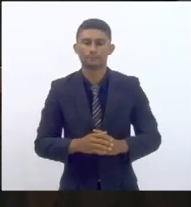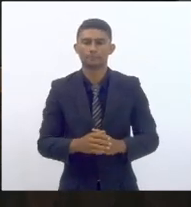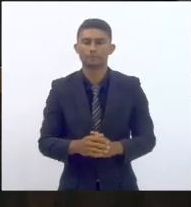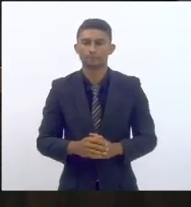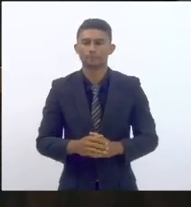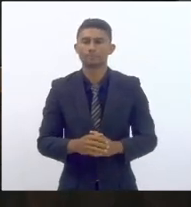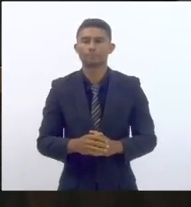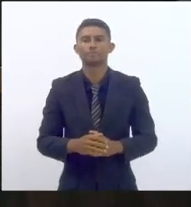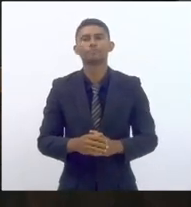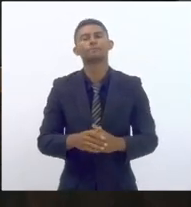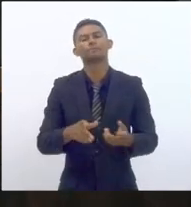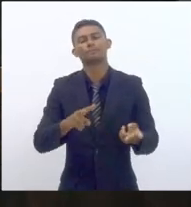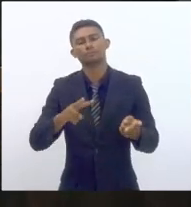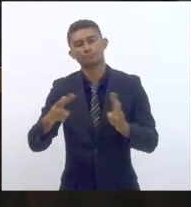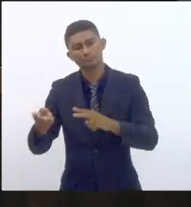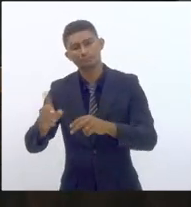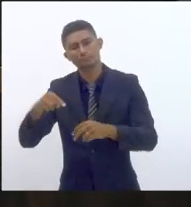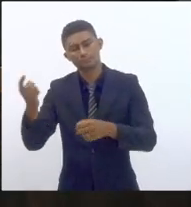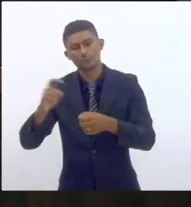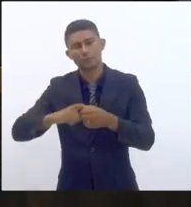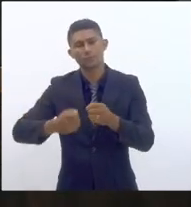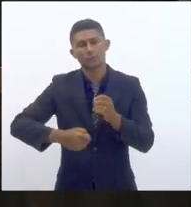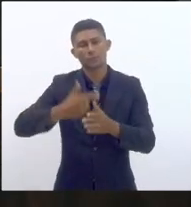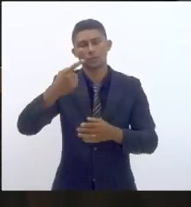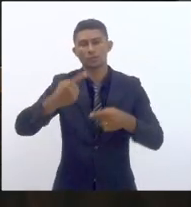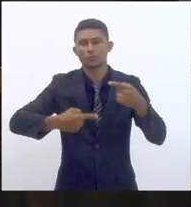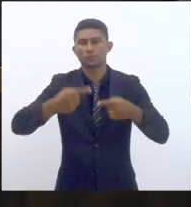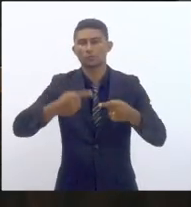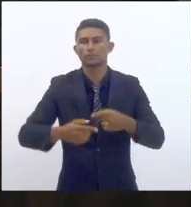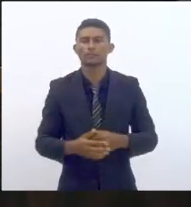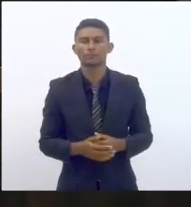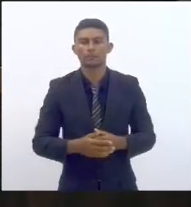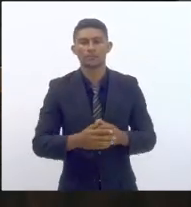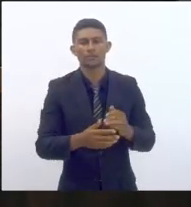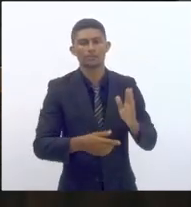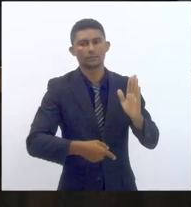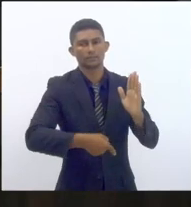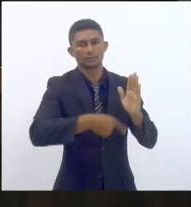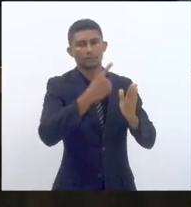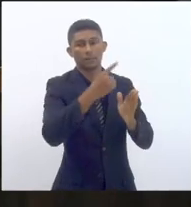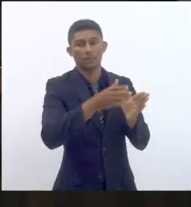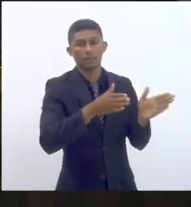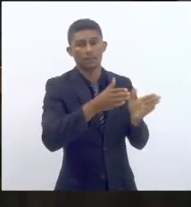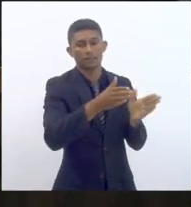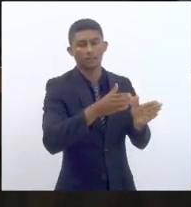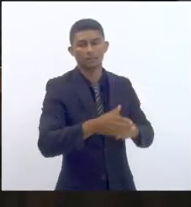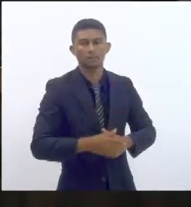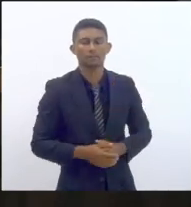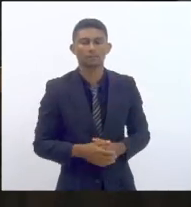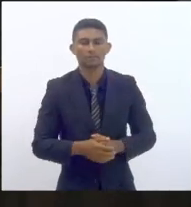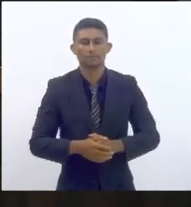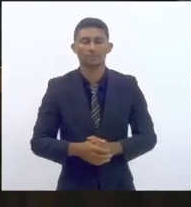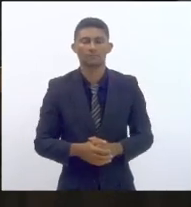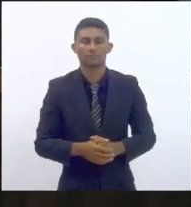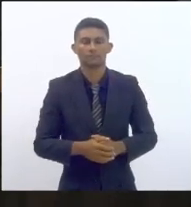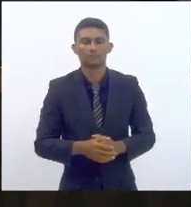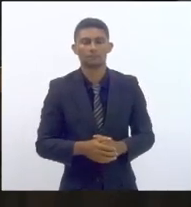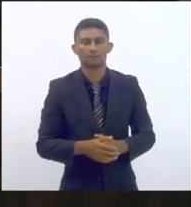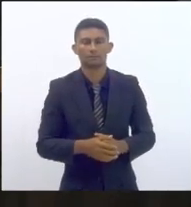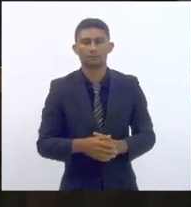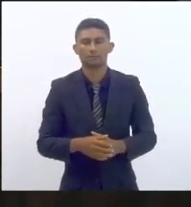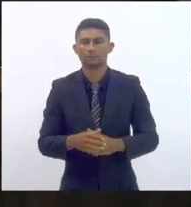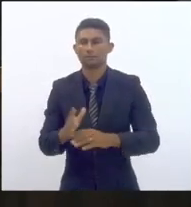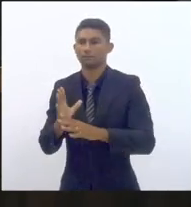Vai a redação do vencido para a segunda discussão. Nada mais a tratar na primeira sessão extraordinária do dia, mesmo está encerrada.